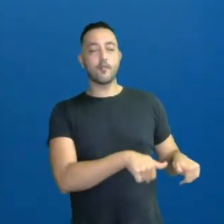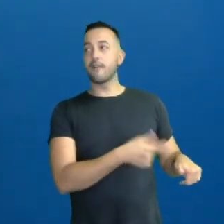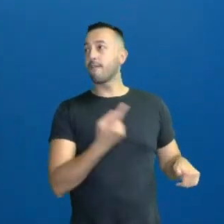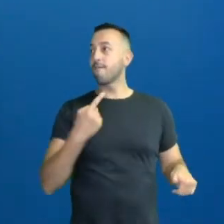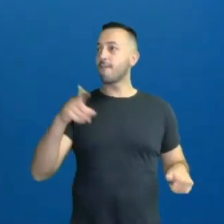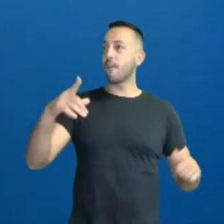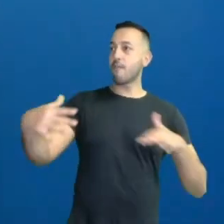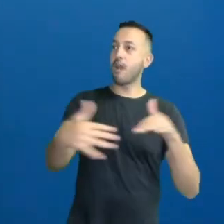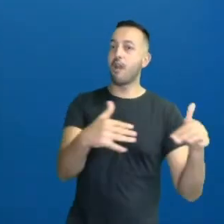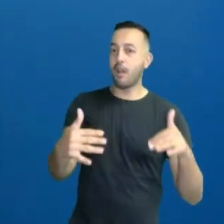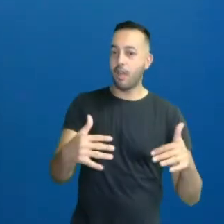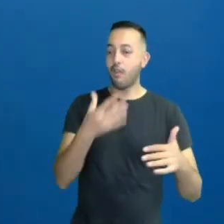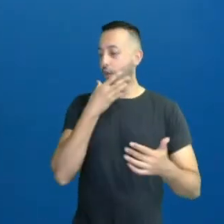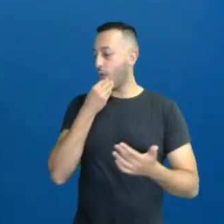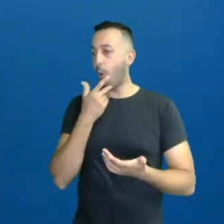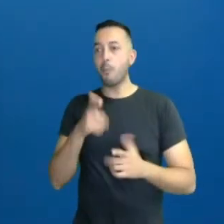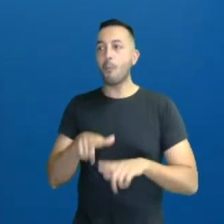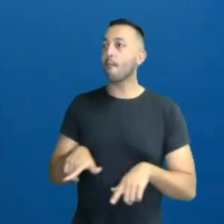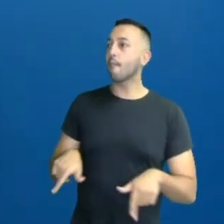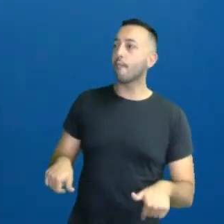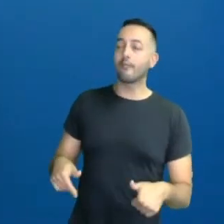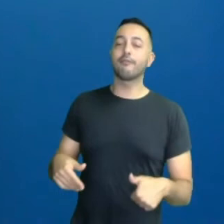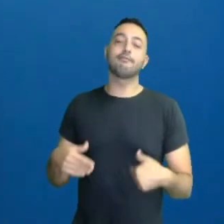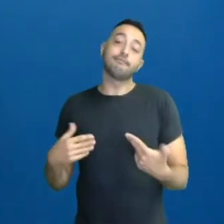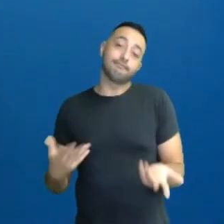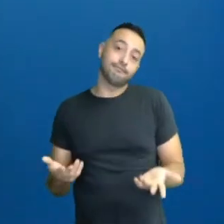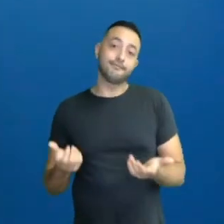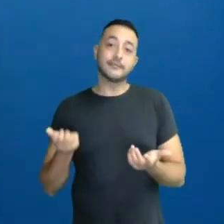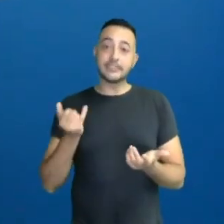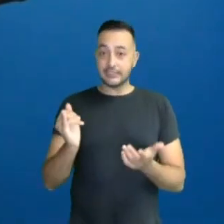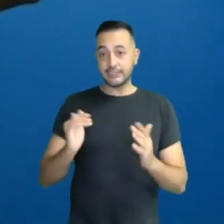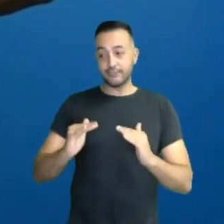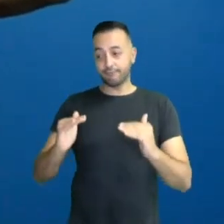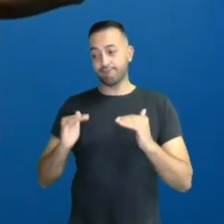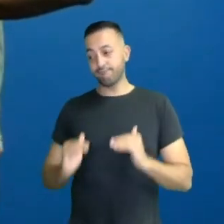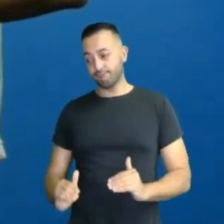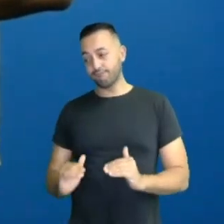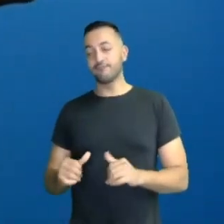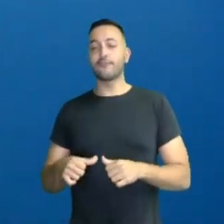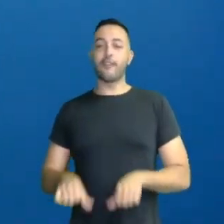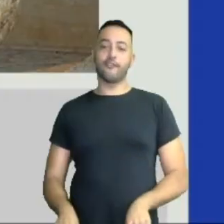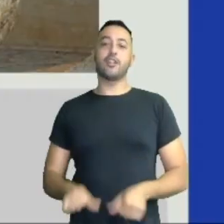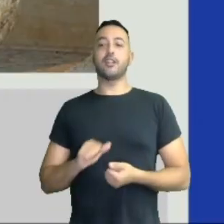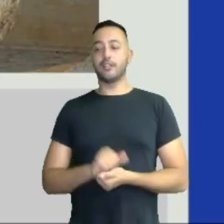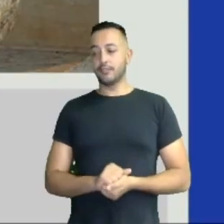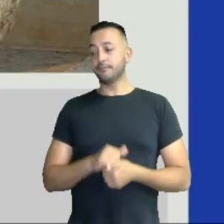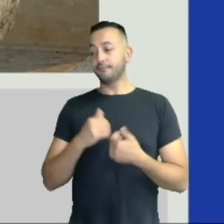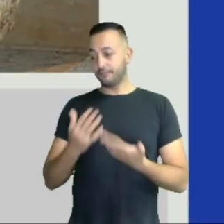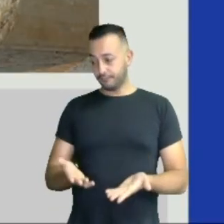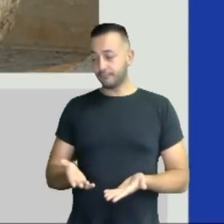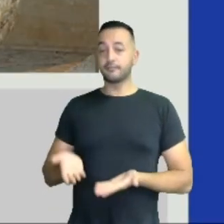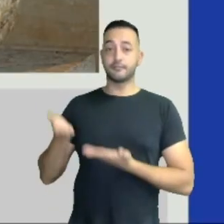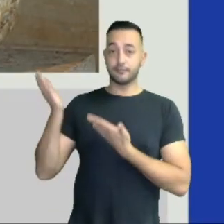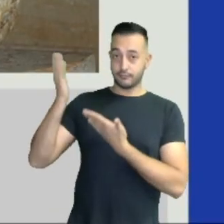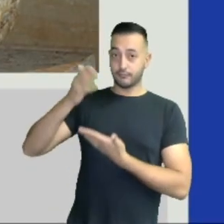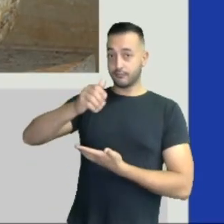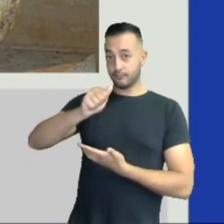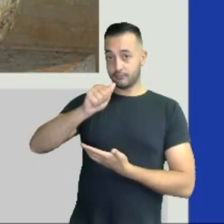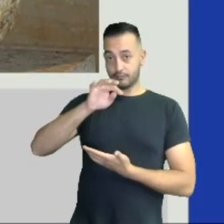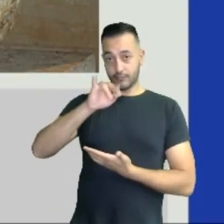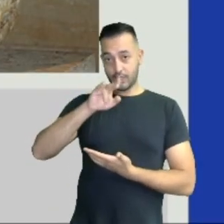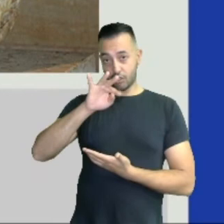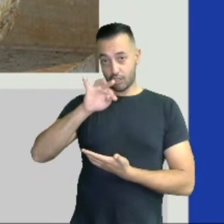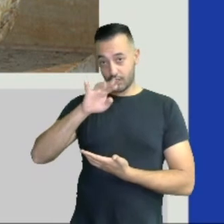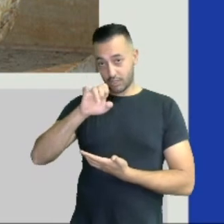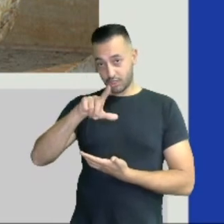tinham uma posição hierárquica inferior. Tanto é que Aristóteles ele tem uma frase